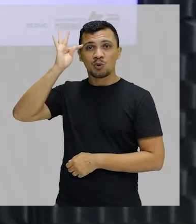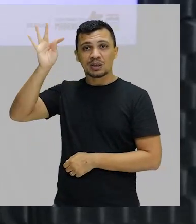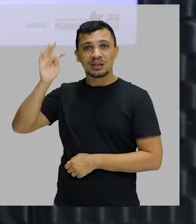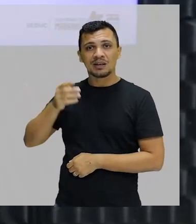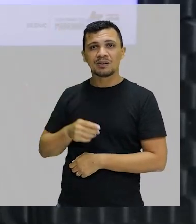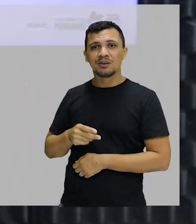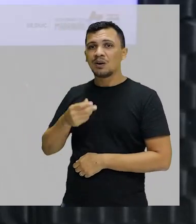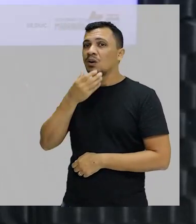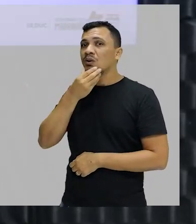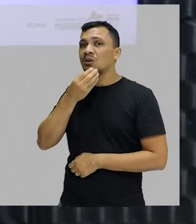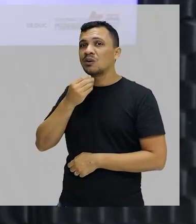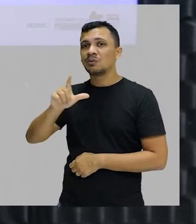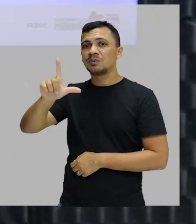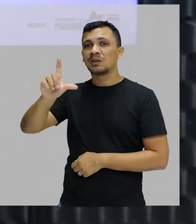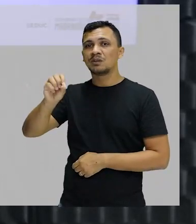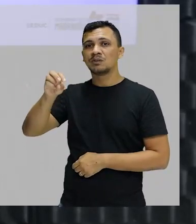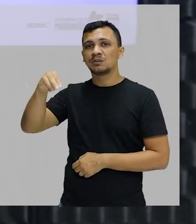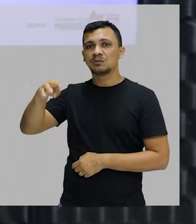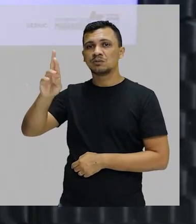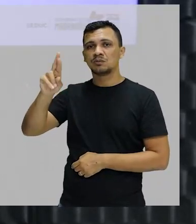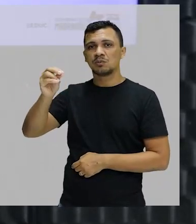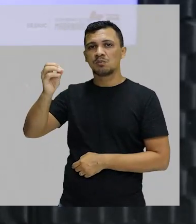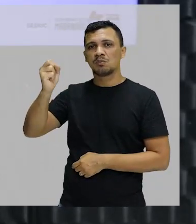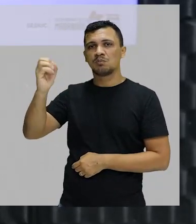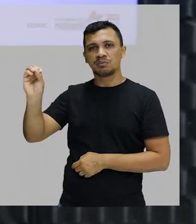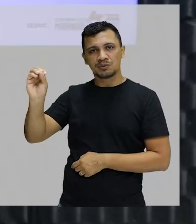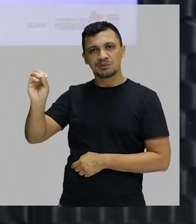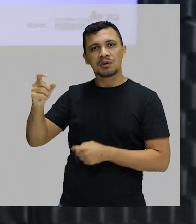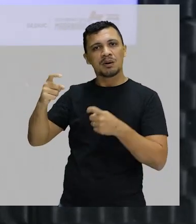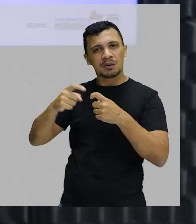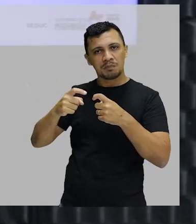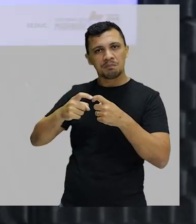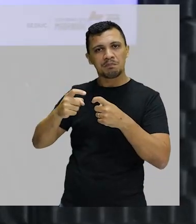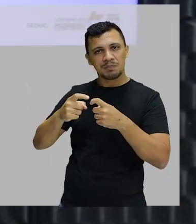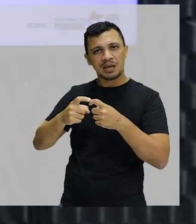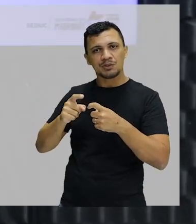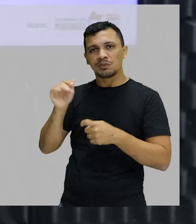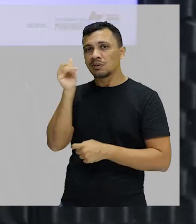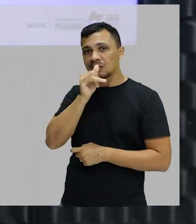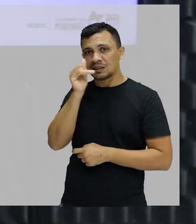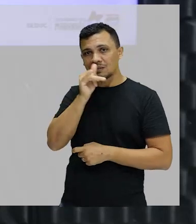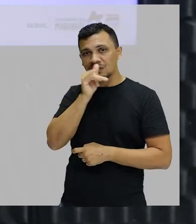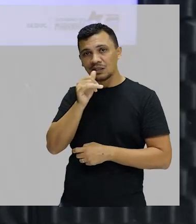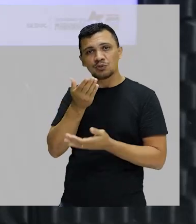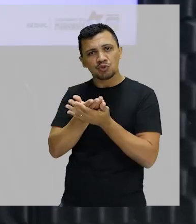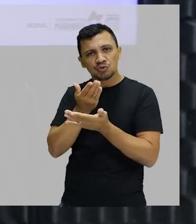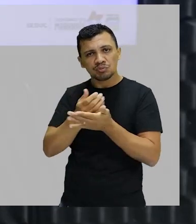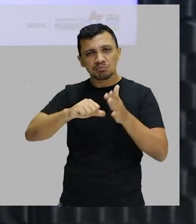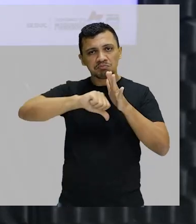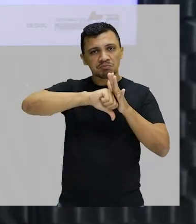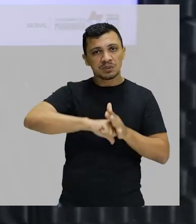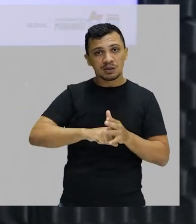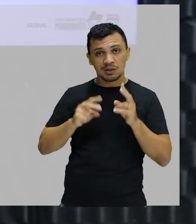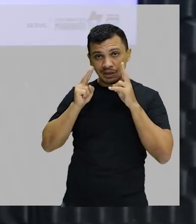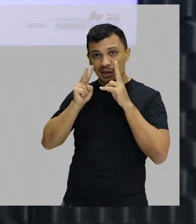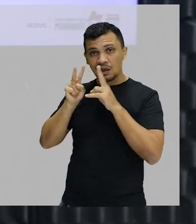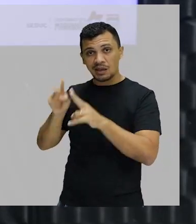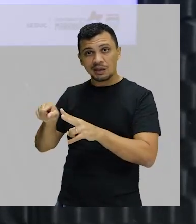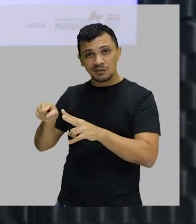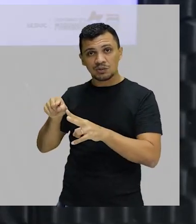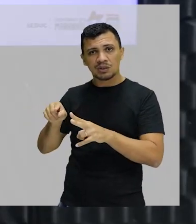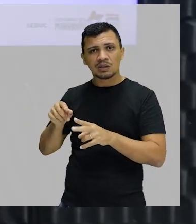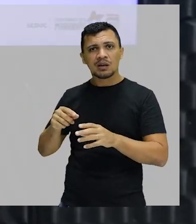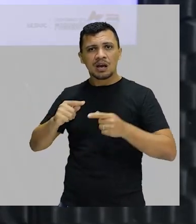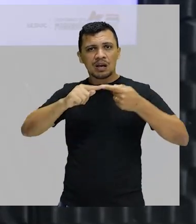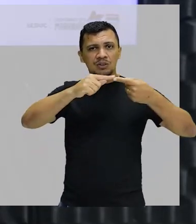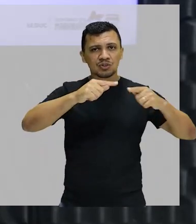Lombroso, que é um médico e também criminalista italiano. E vimos que Lombroso coloca ali a questão genética, racial,